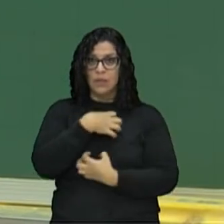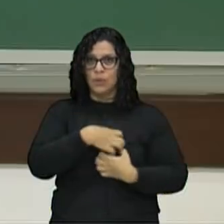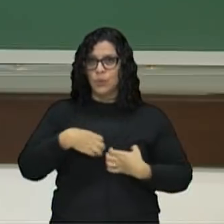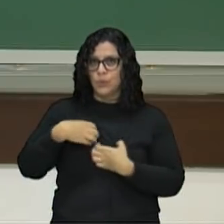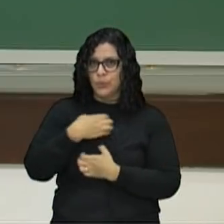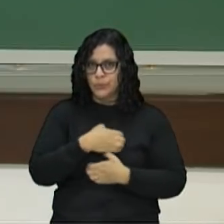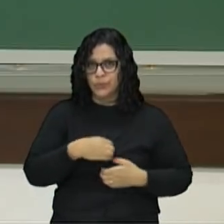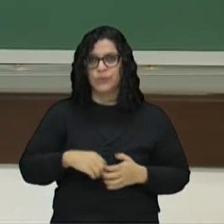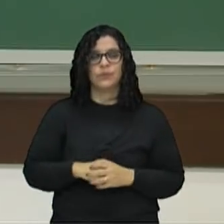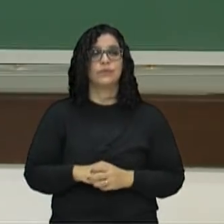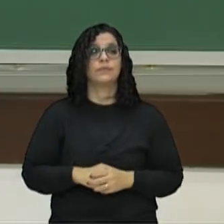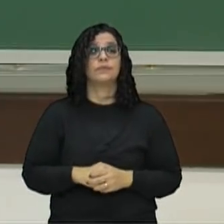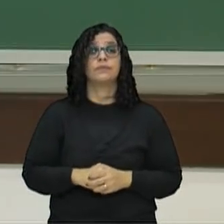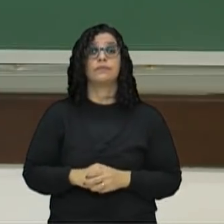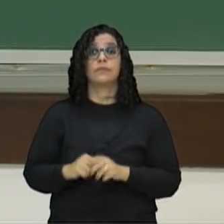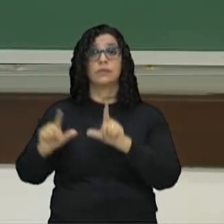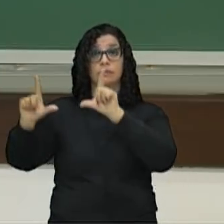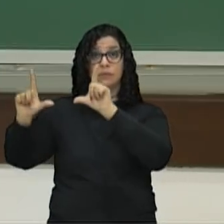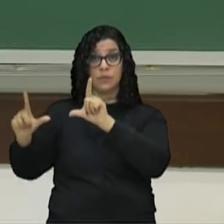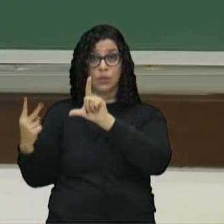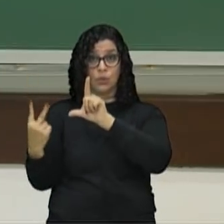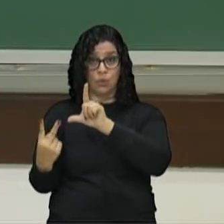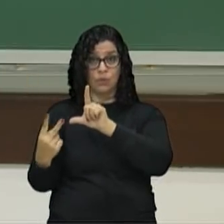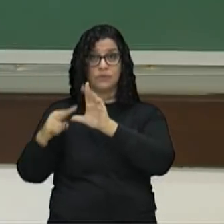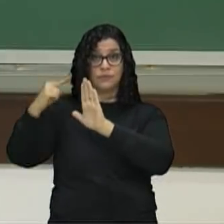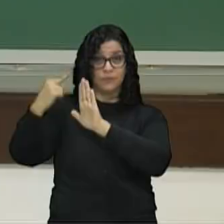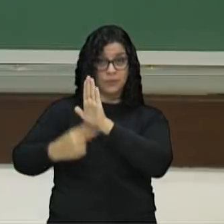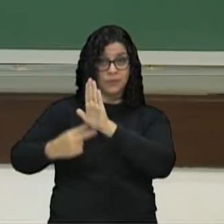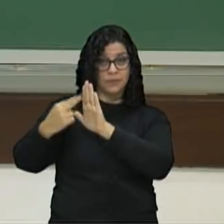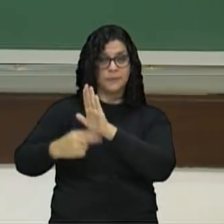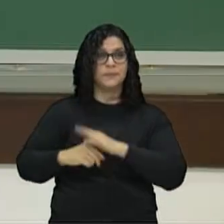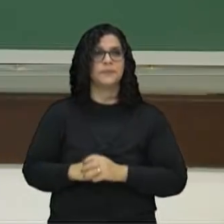angústia. No fragmento 2, vamos ler?